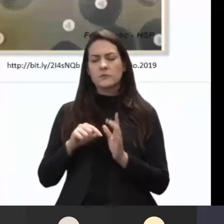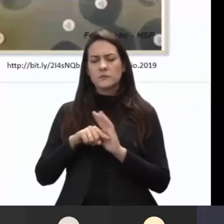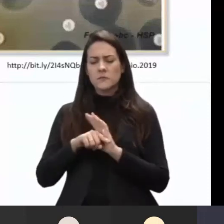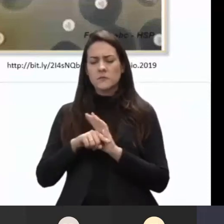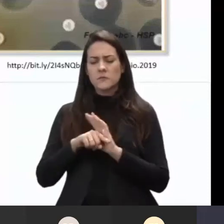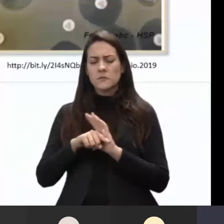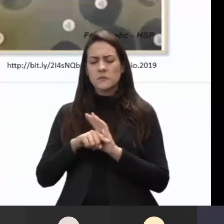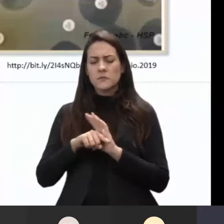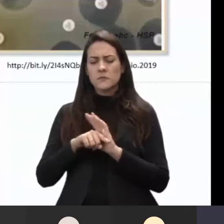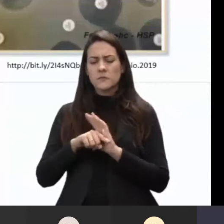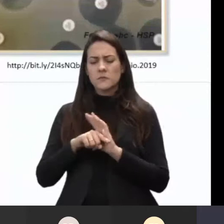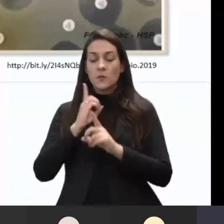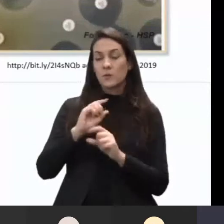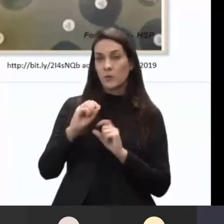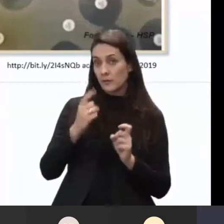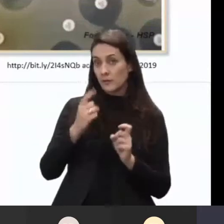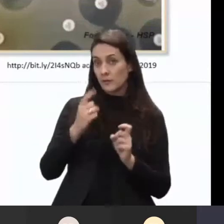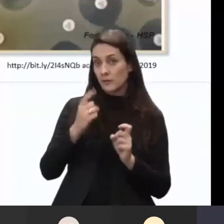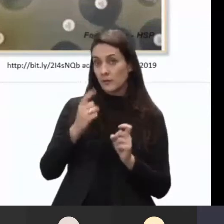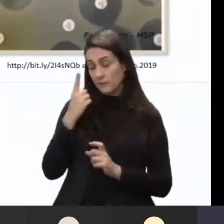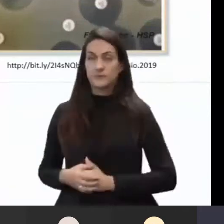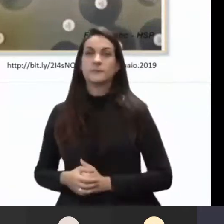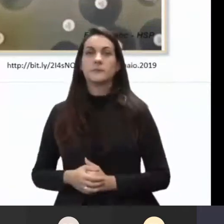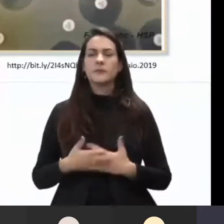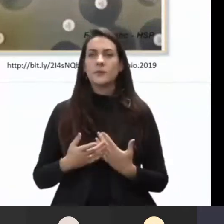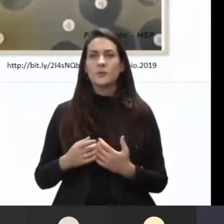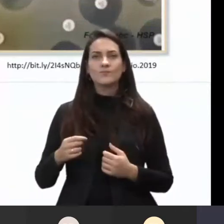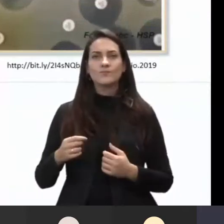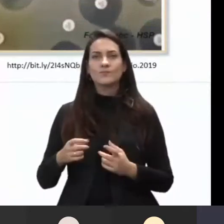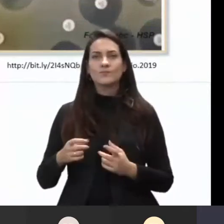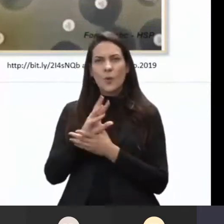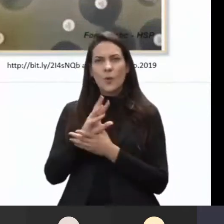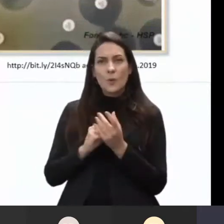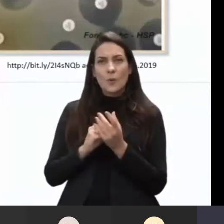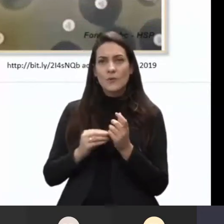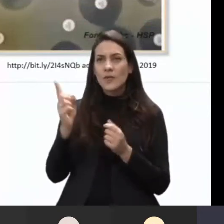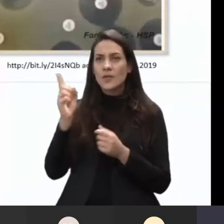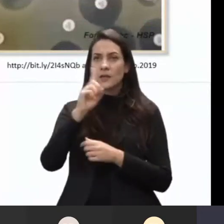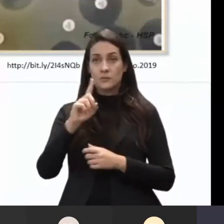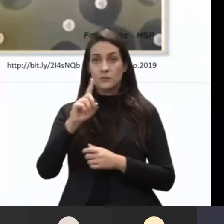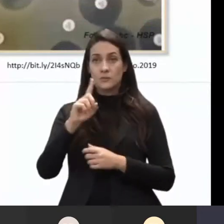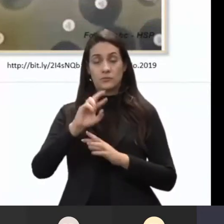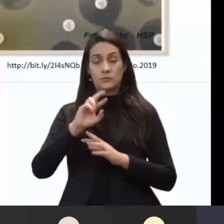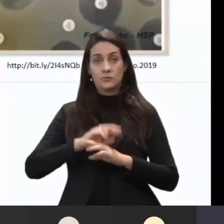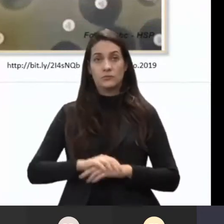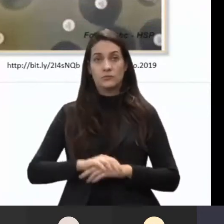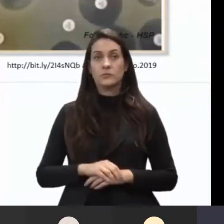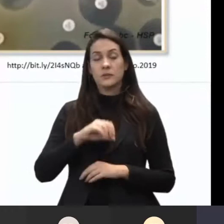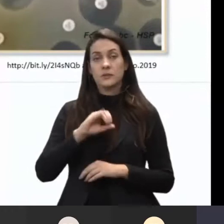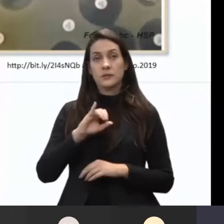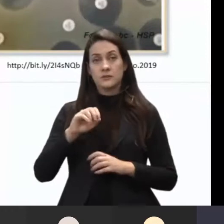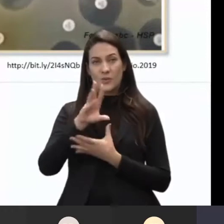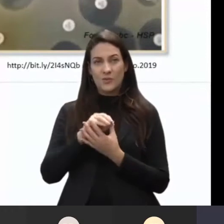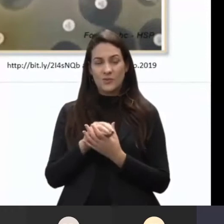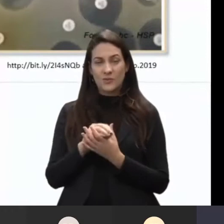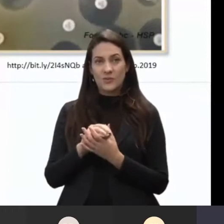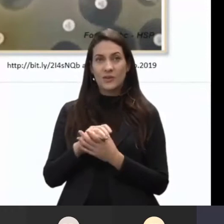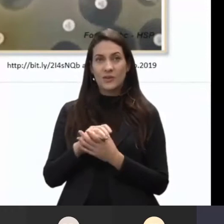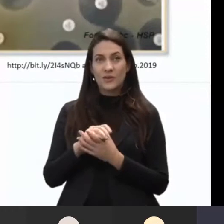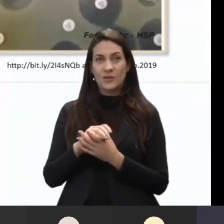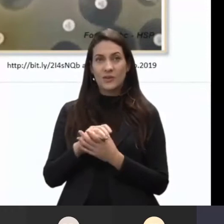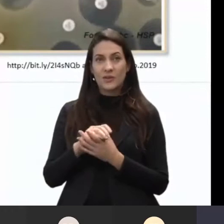resultados insatisfatórios. Então, o que nós não devemos fazer, porque se você faz, você tem esse tipo